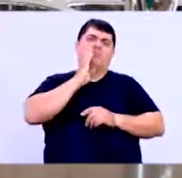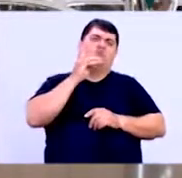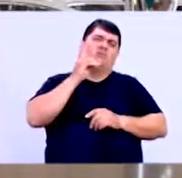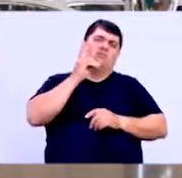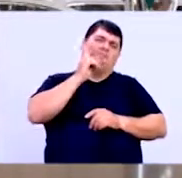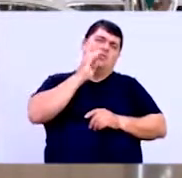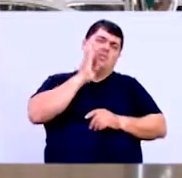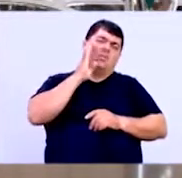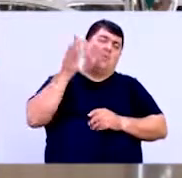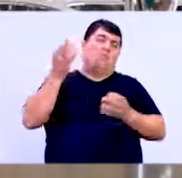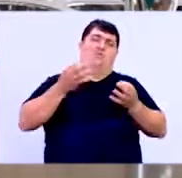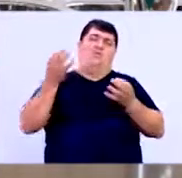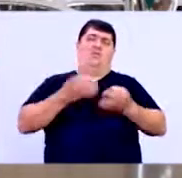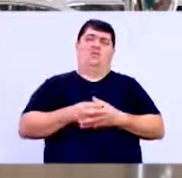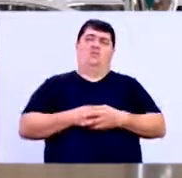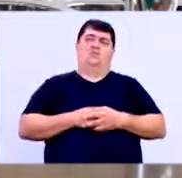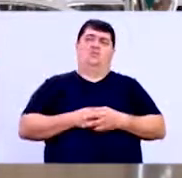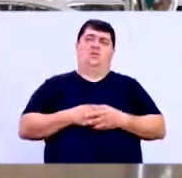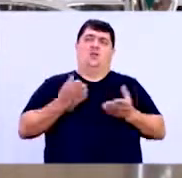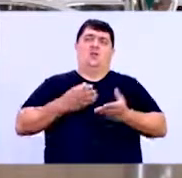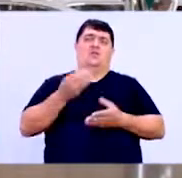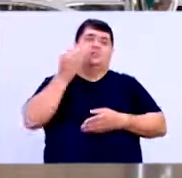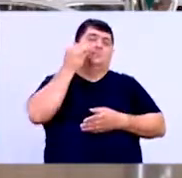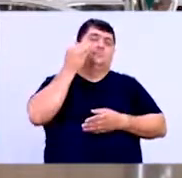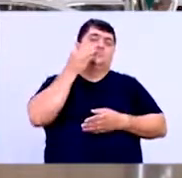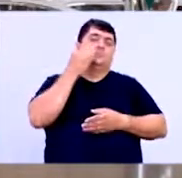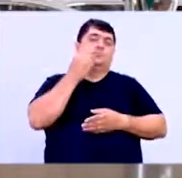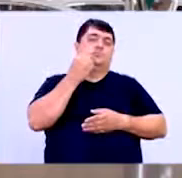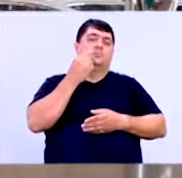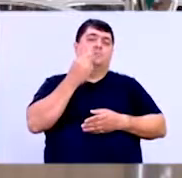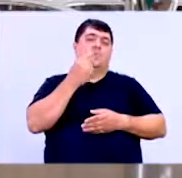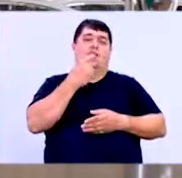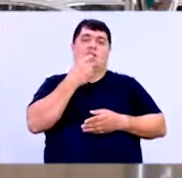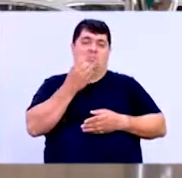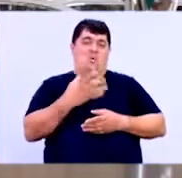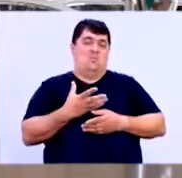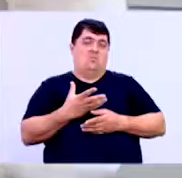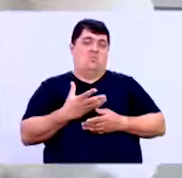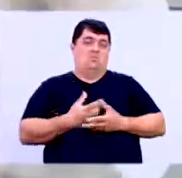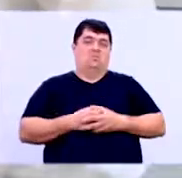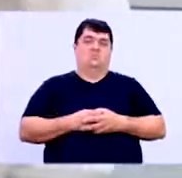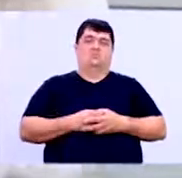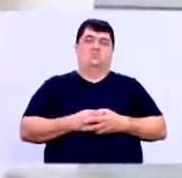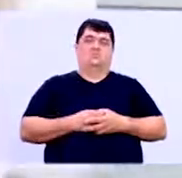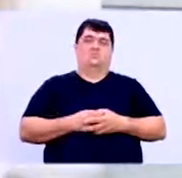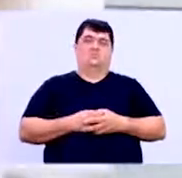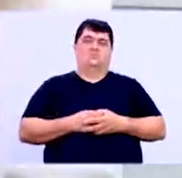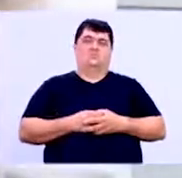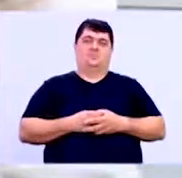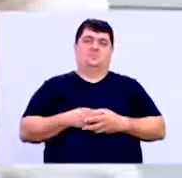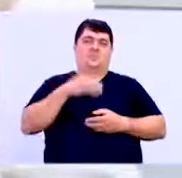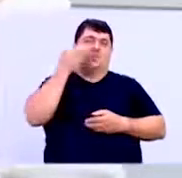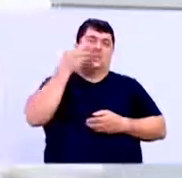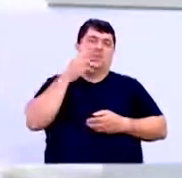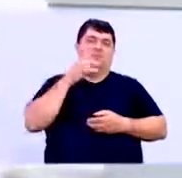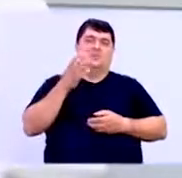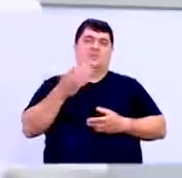maravilhoso. Eu acho que agora chegou a hora da gente provar esse vatapá. A gente vai ter que provar, né?